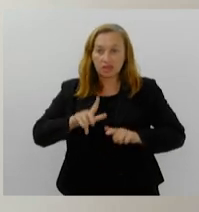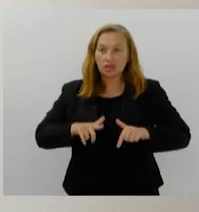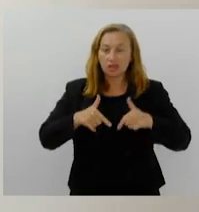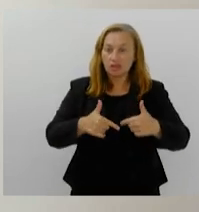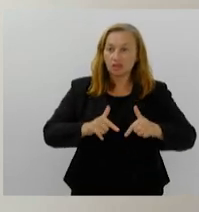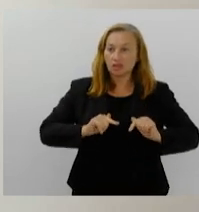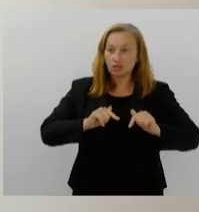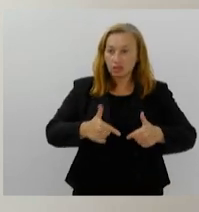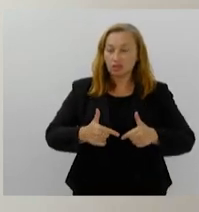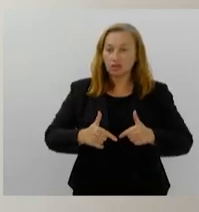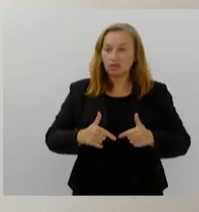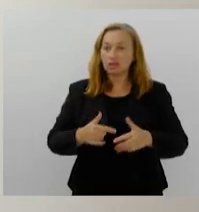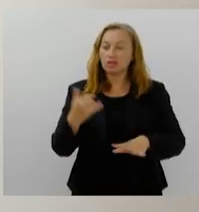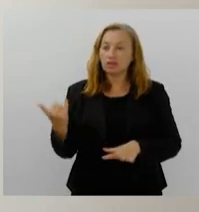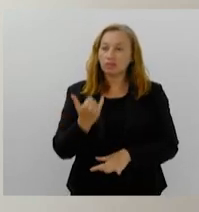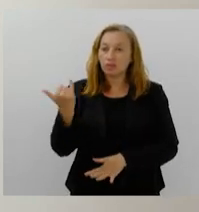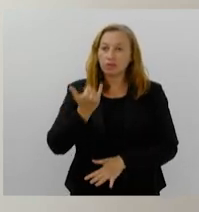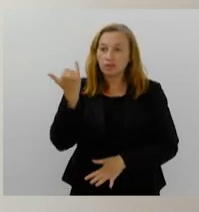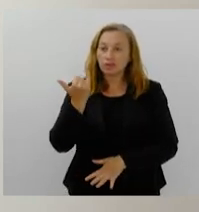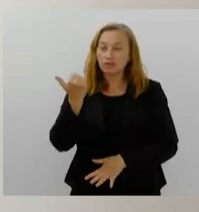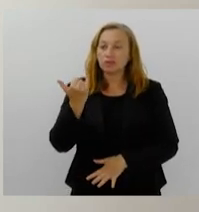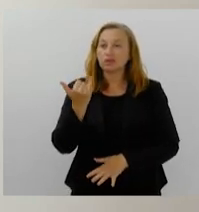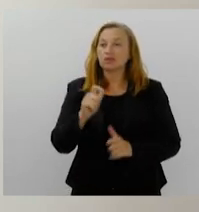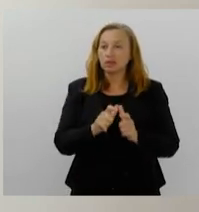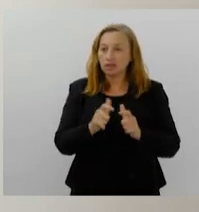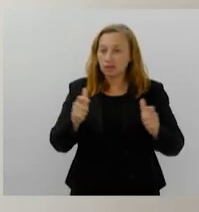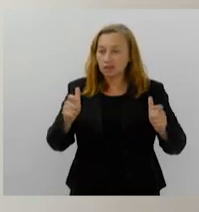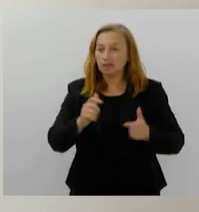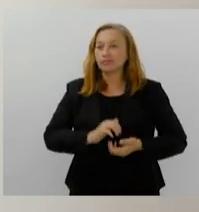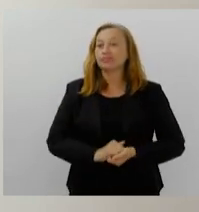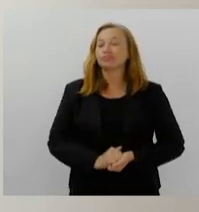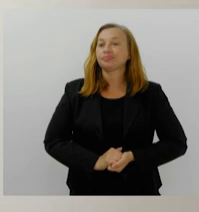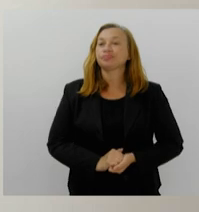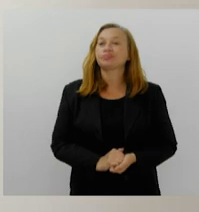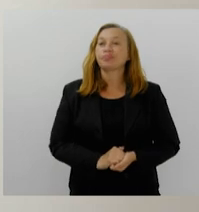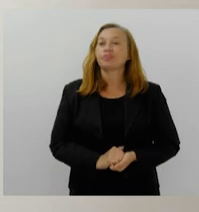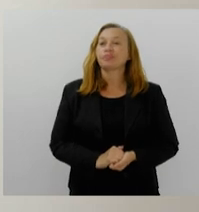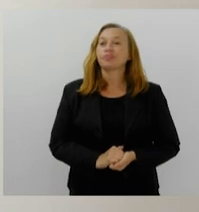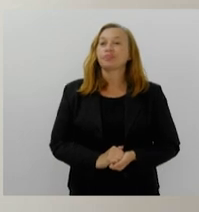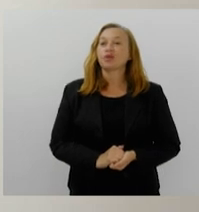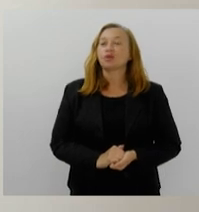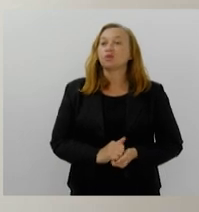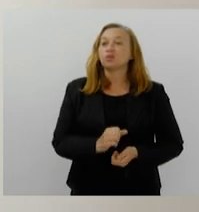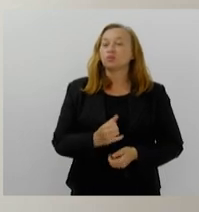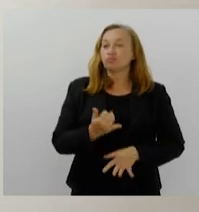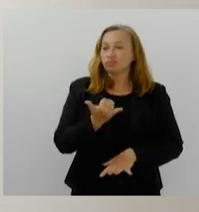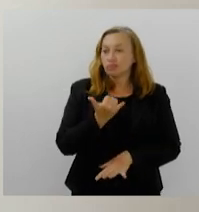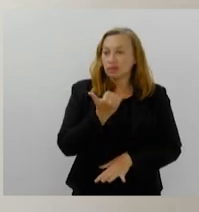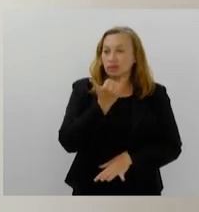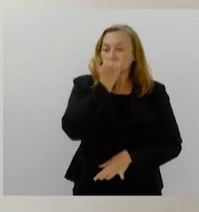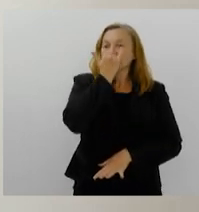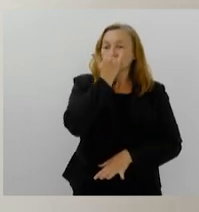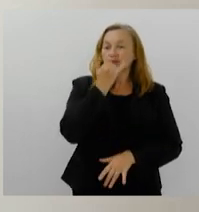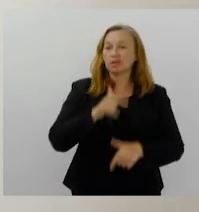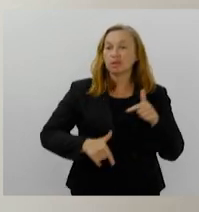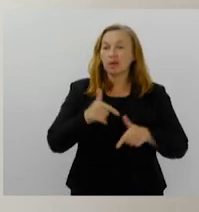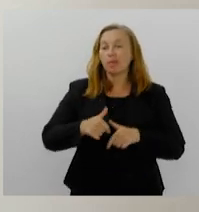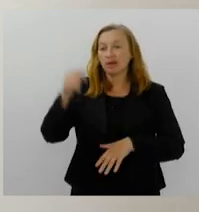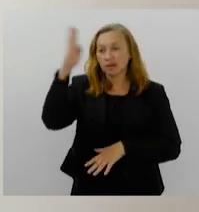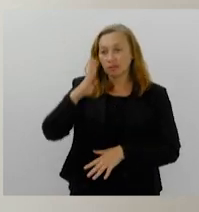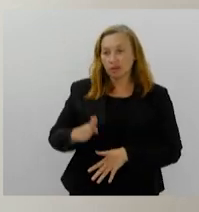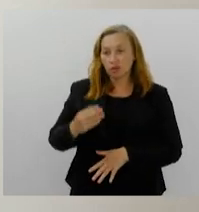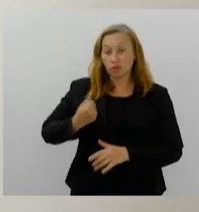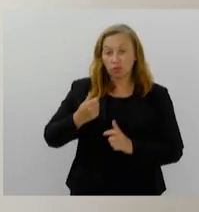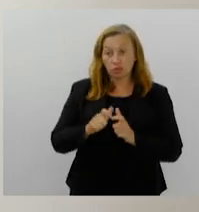sendo significativamente ampliadas. Os índices de acidentes do trabalho no Brasil ainda são